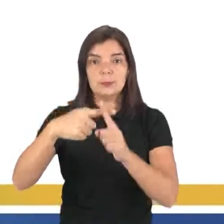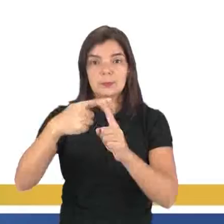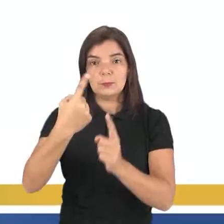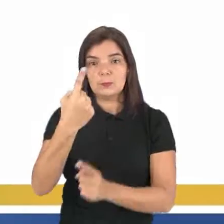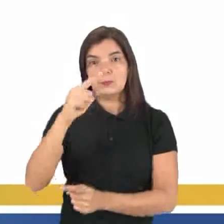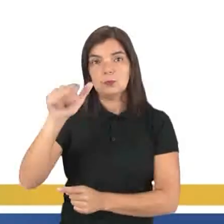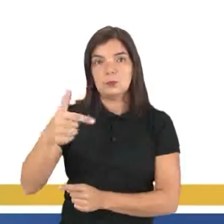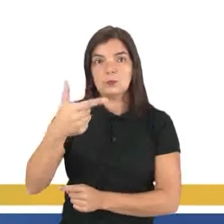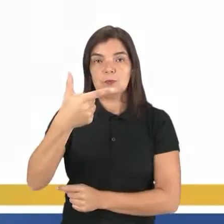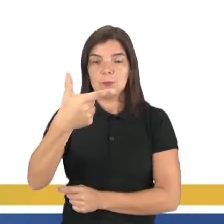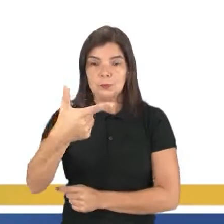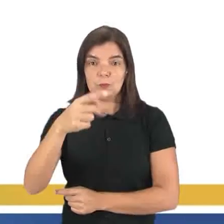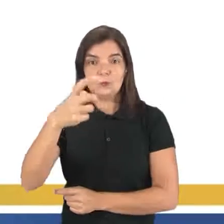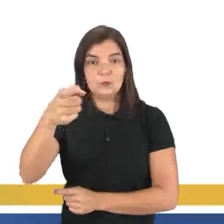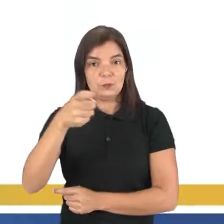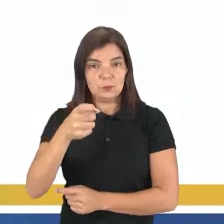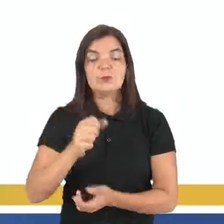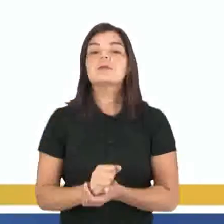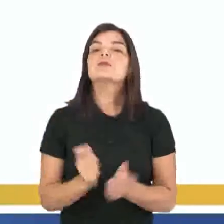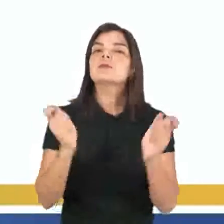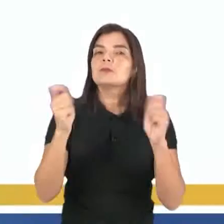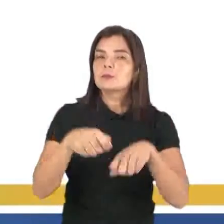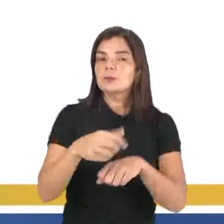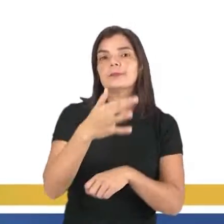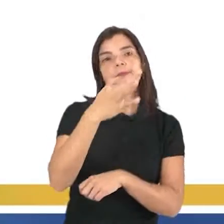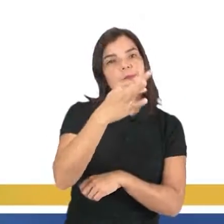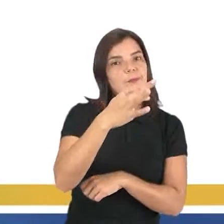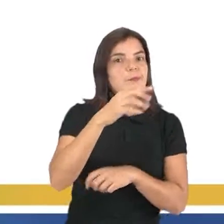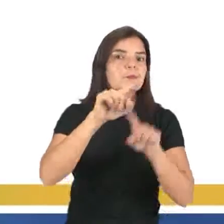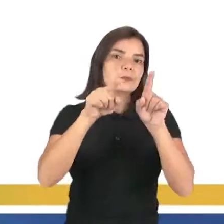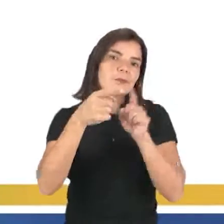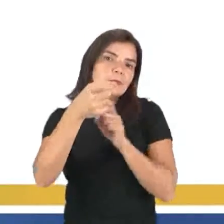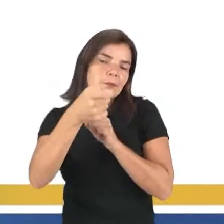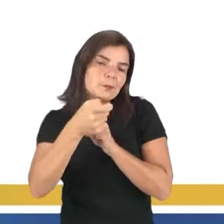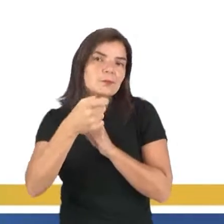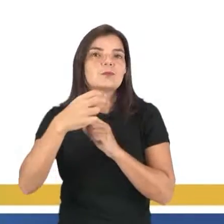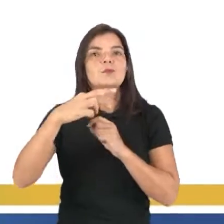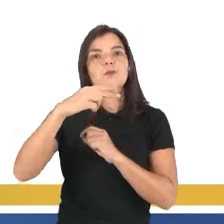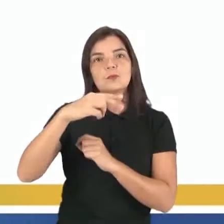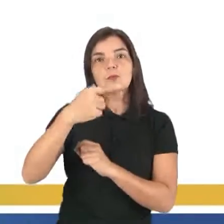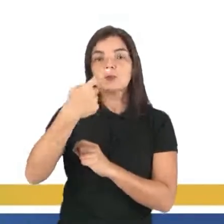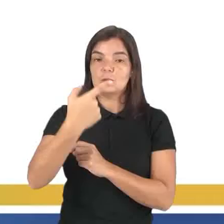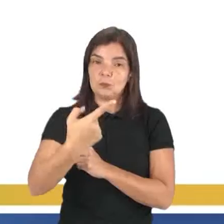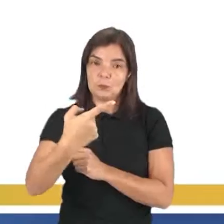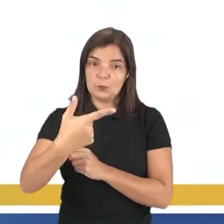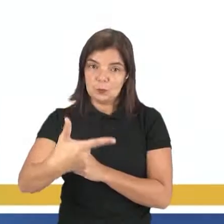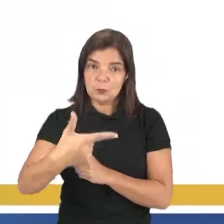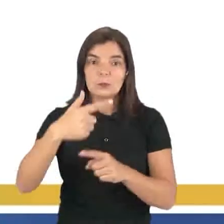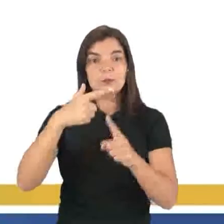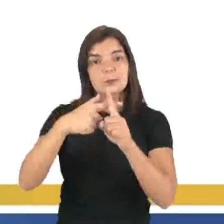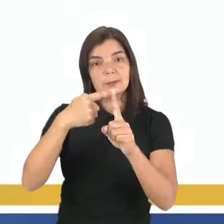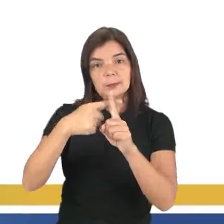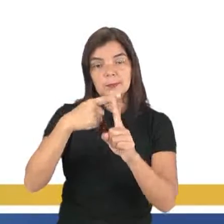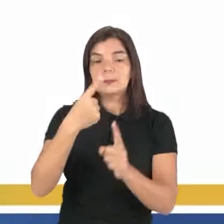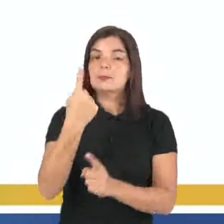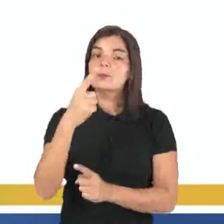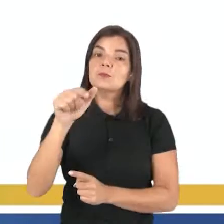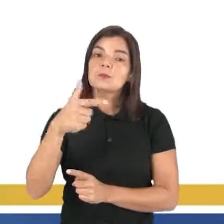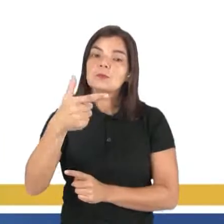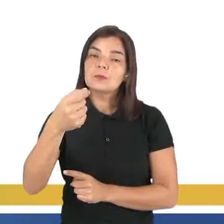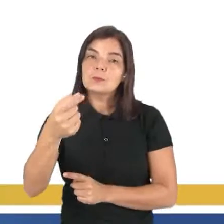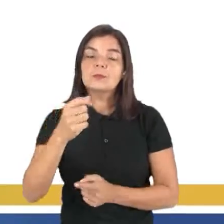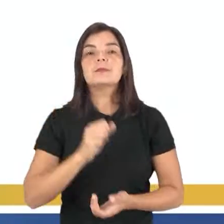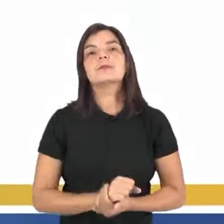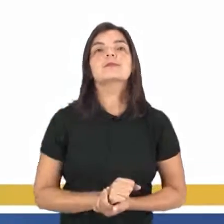mais 1,2x. Poderia ser também f de x igual a 2 mais 1,2x, em que f de x seria o valor da